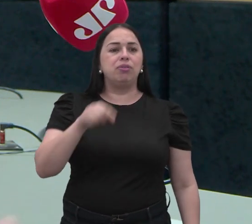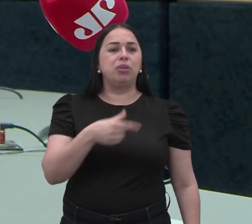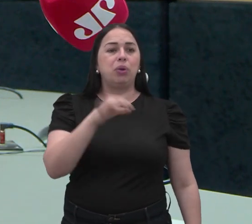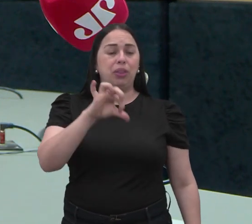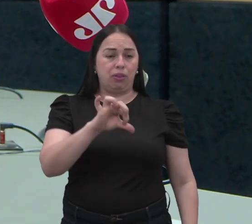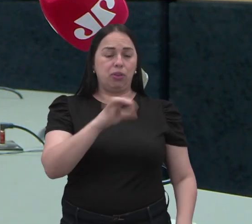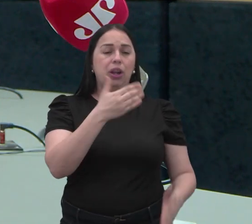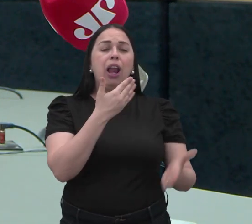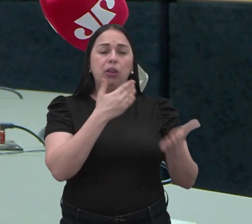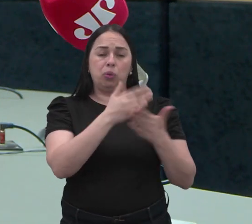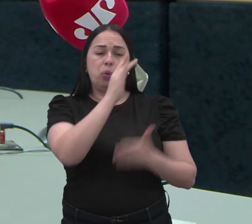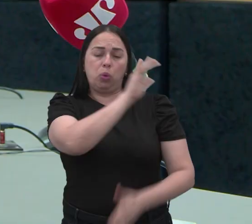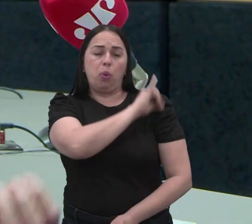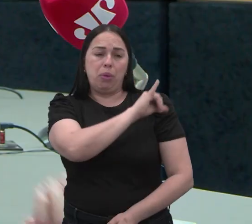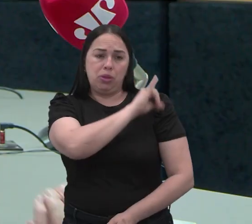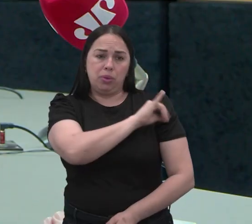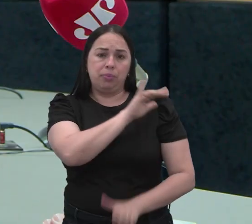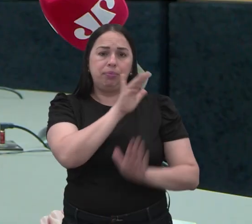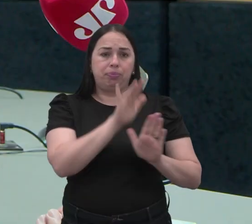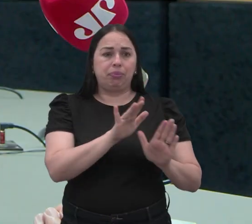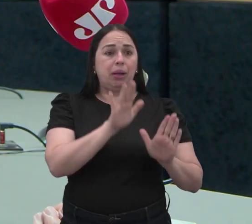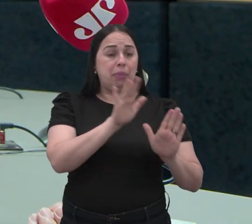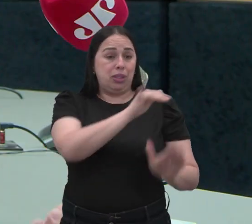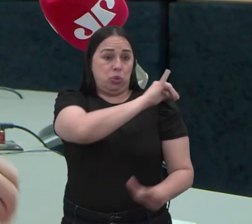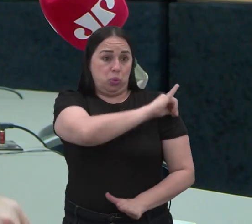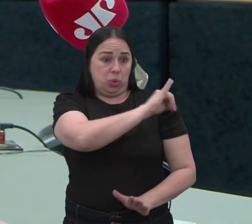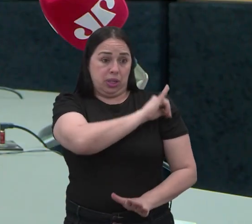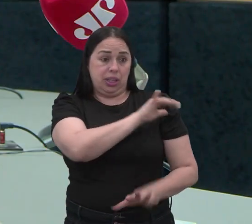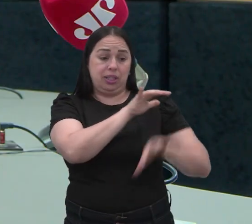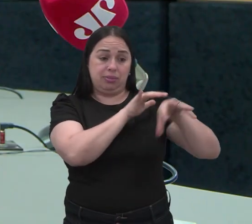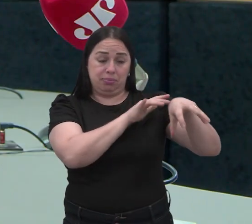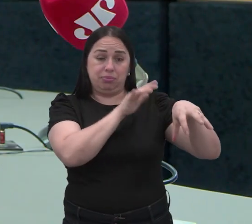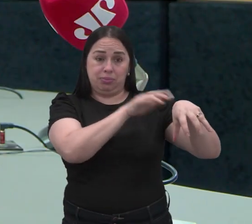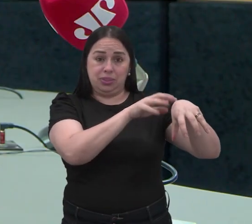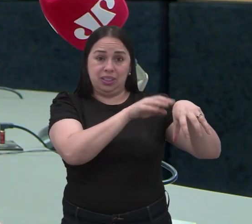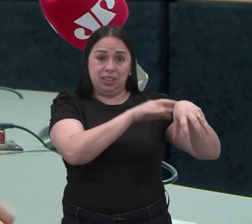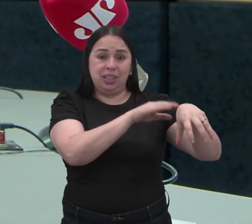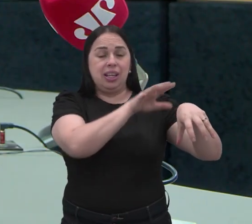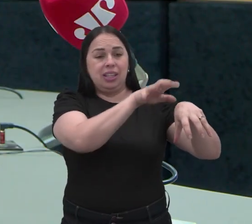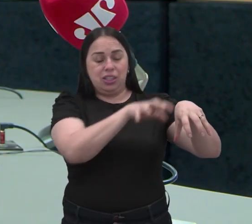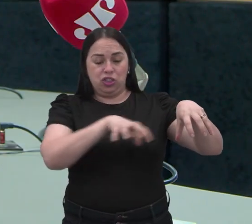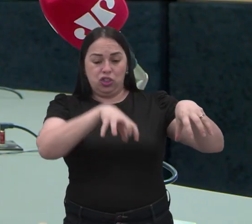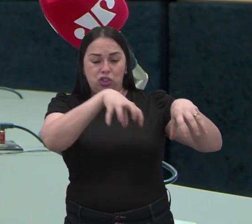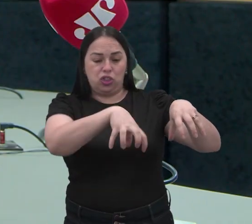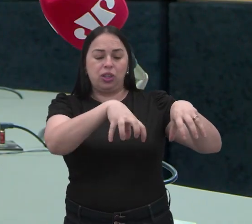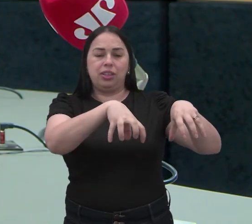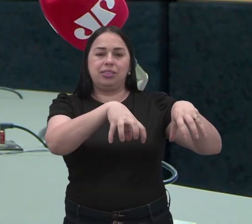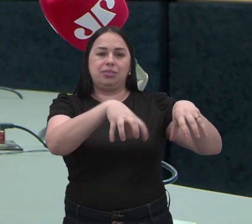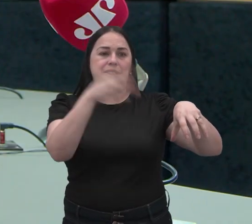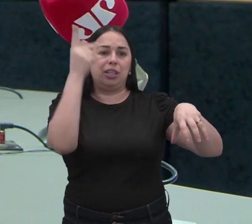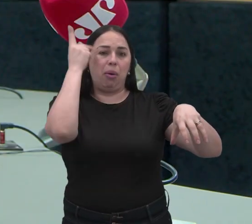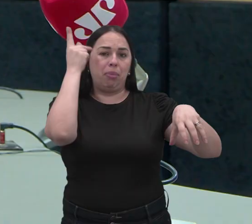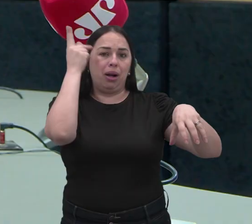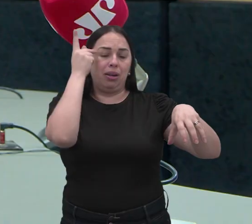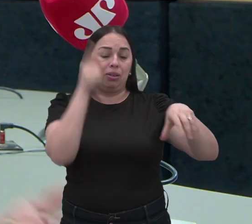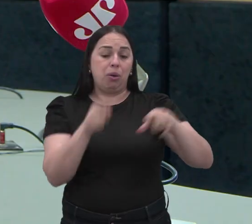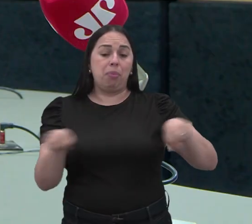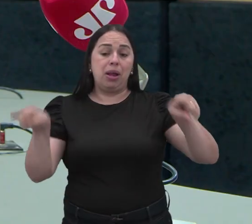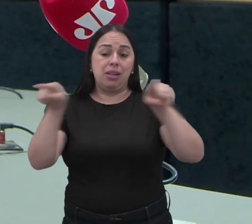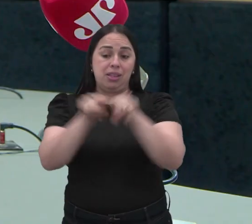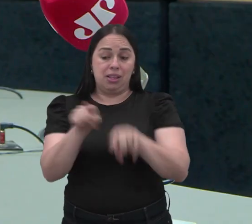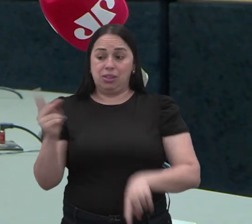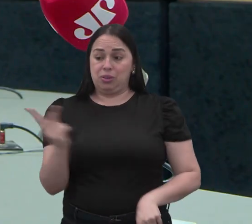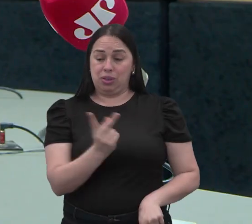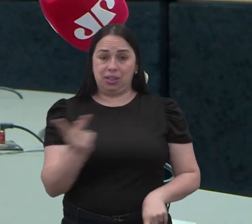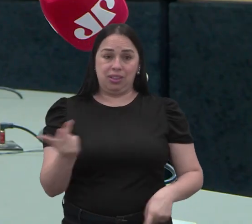formato, né? E o JB do Rio, por ter a Rádio Cidade do Rio, também entrou nessa sociedade com o Décio, então